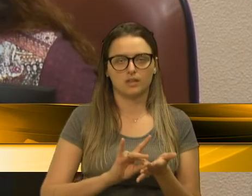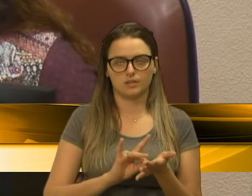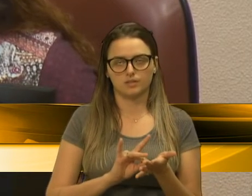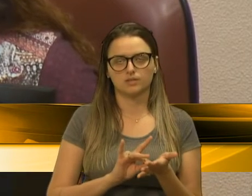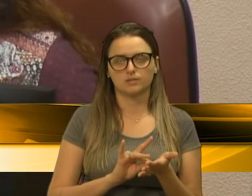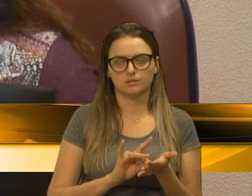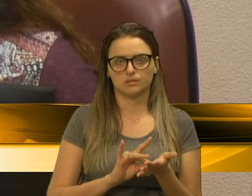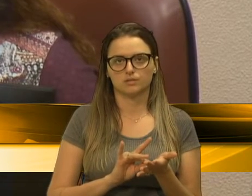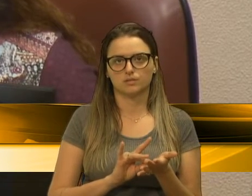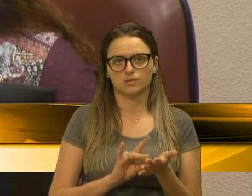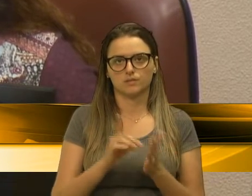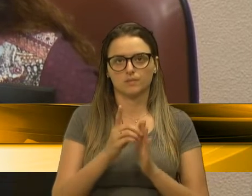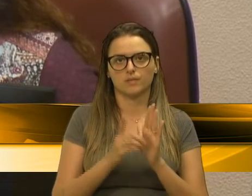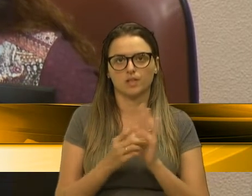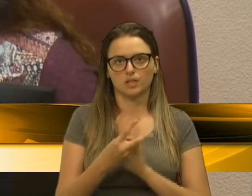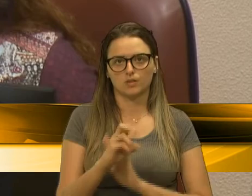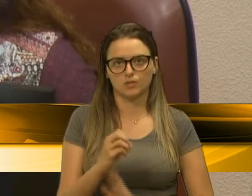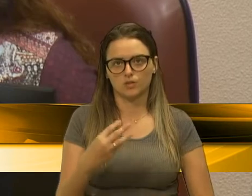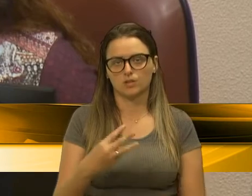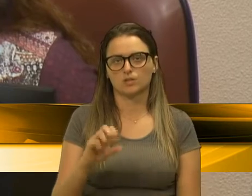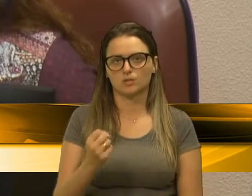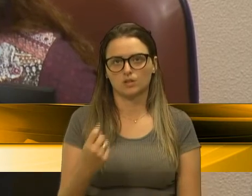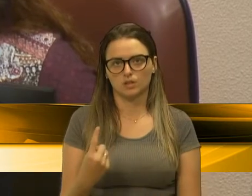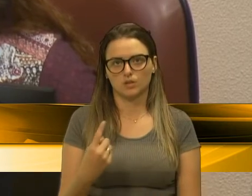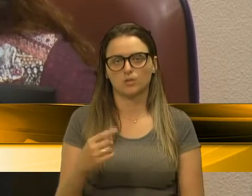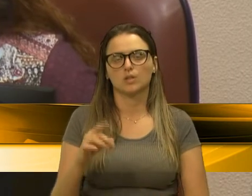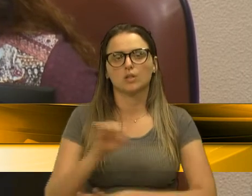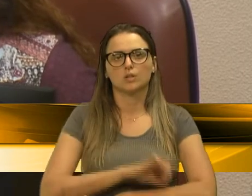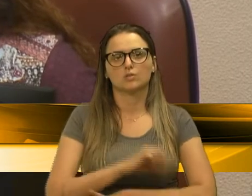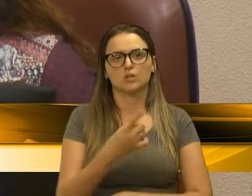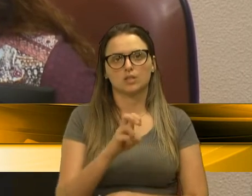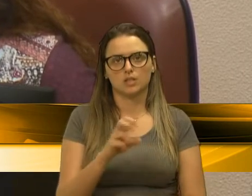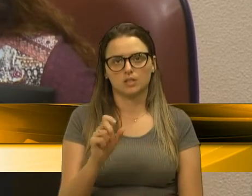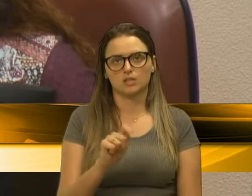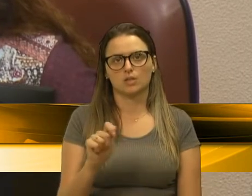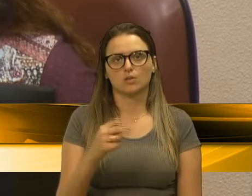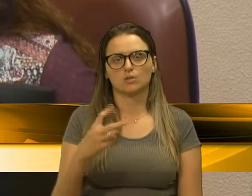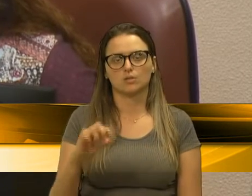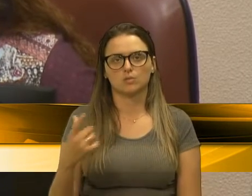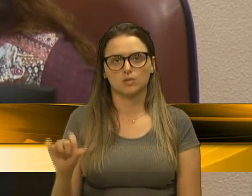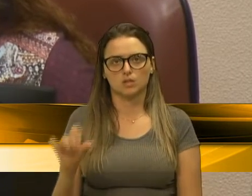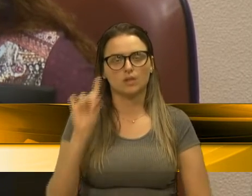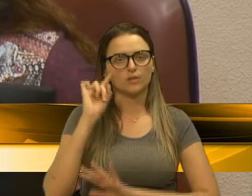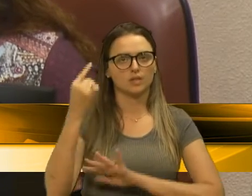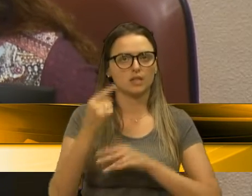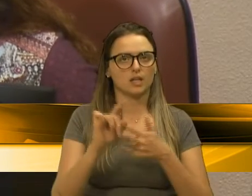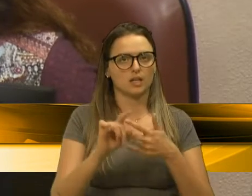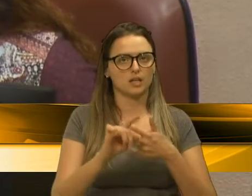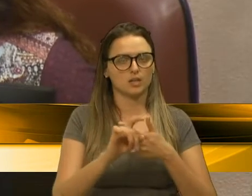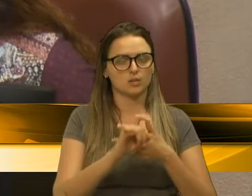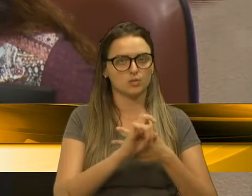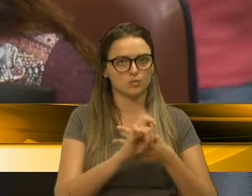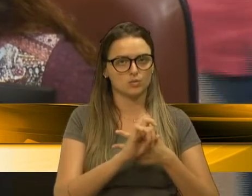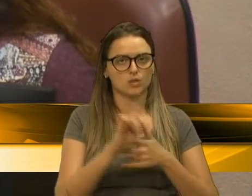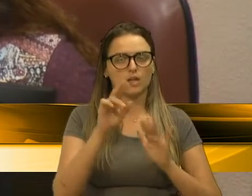Município, o decreto número 20.381, de 15 de agosto de 2019, de autoria do Poder Executivo Municipal, regulamenta as normas para